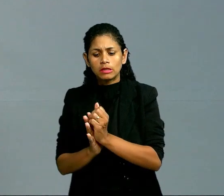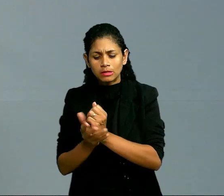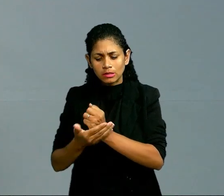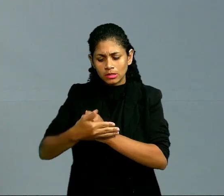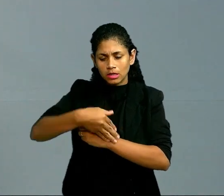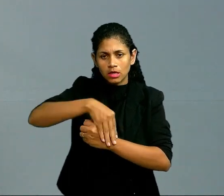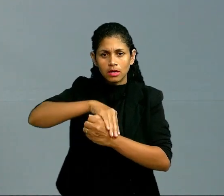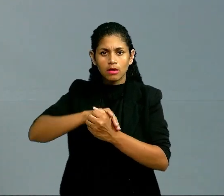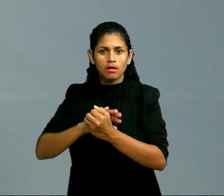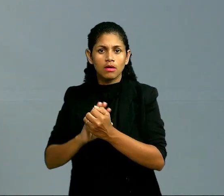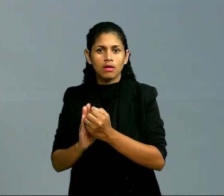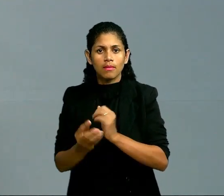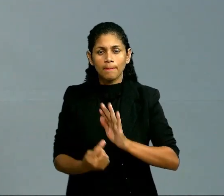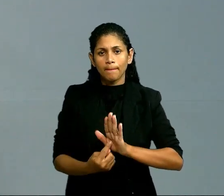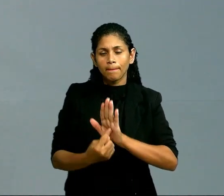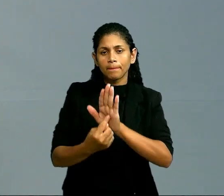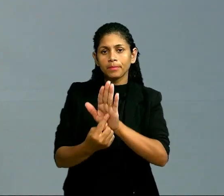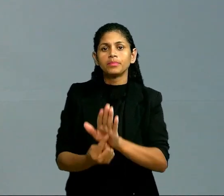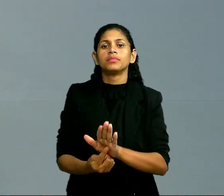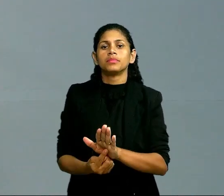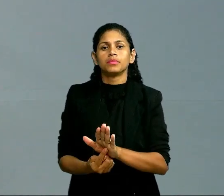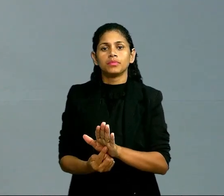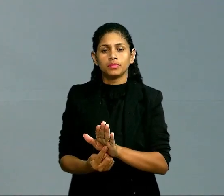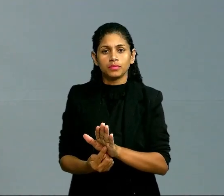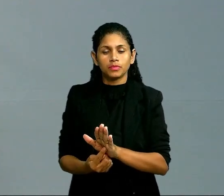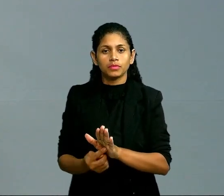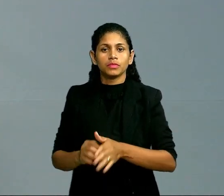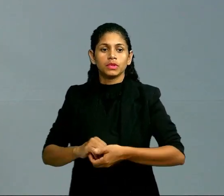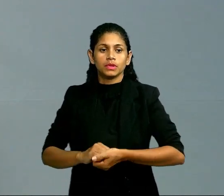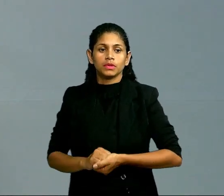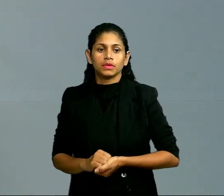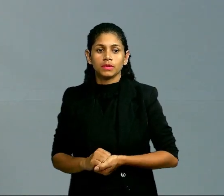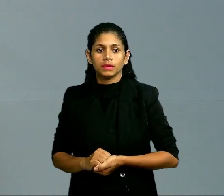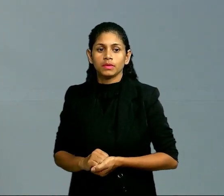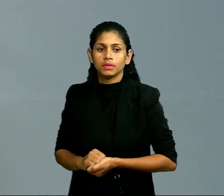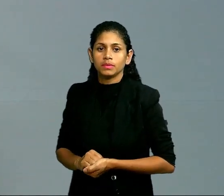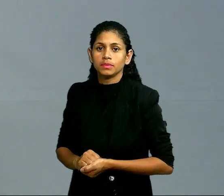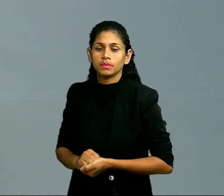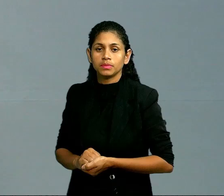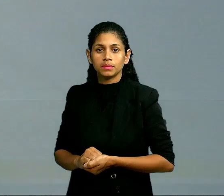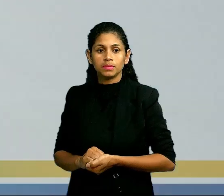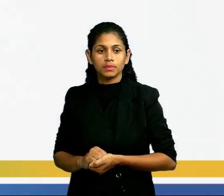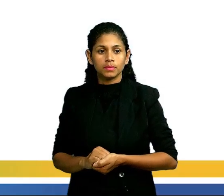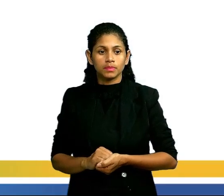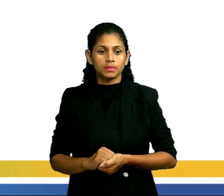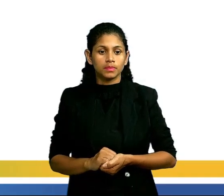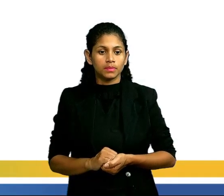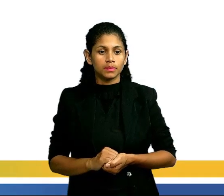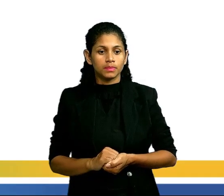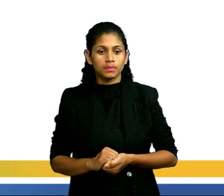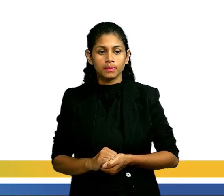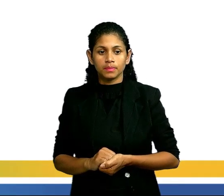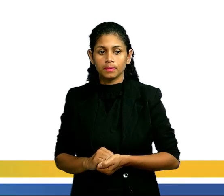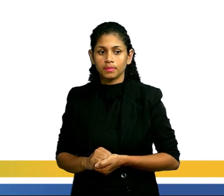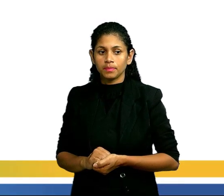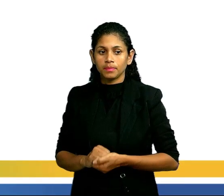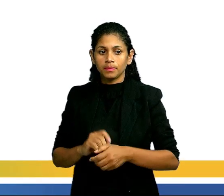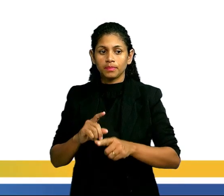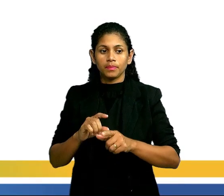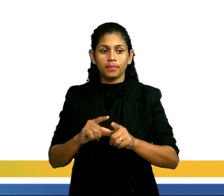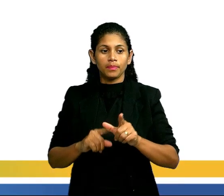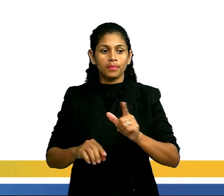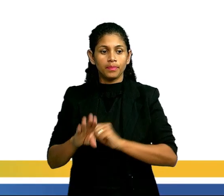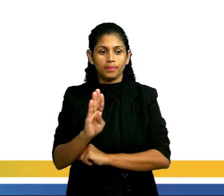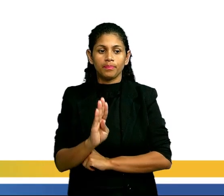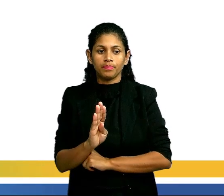né? Apresenta aí aos linfócitos T, aos linfócitos, né, auxiliador e um matador, tá? Alternativa